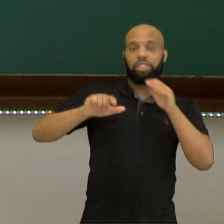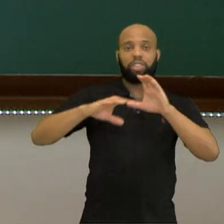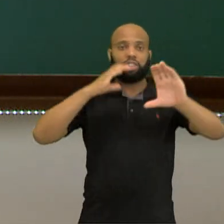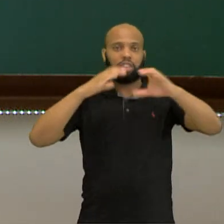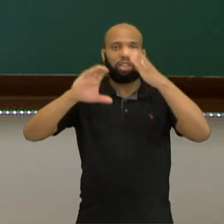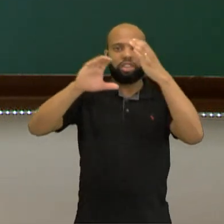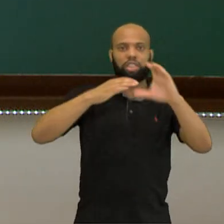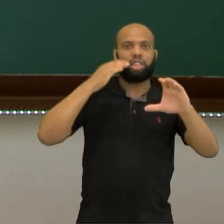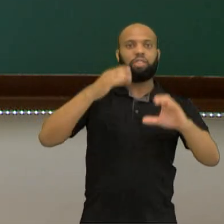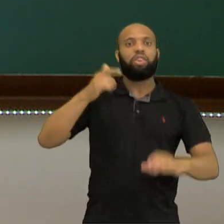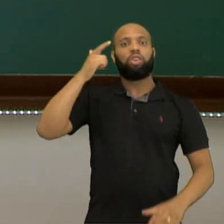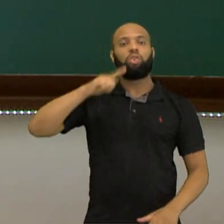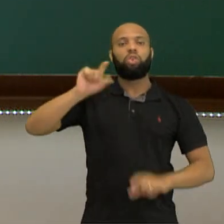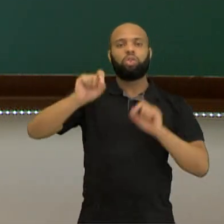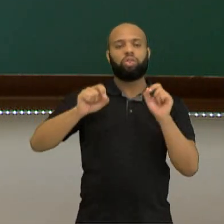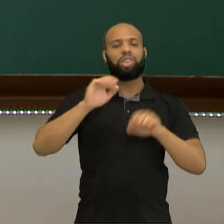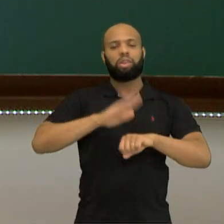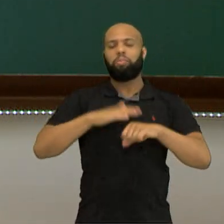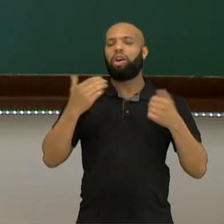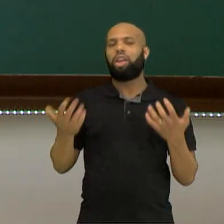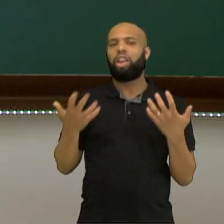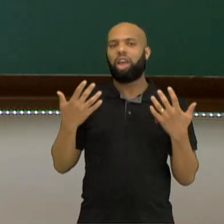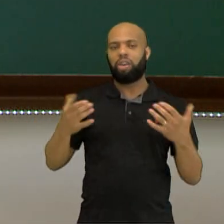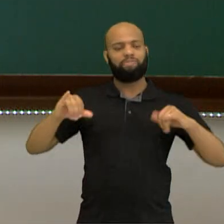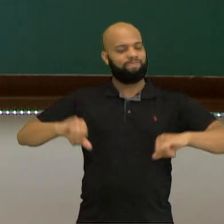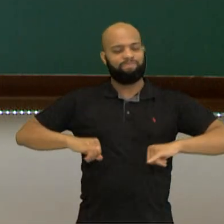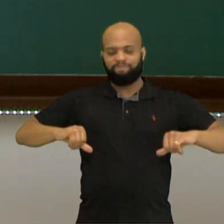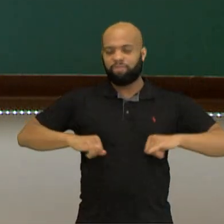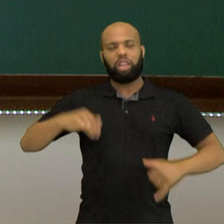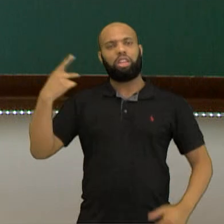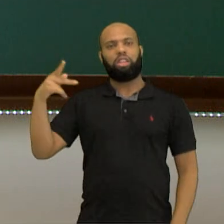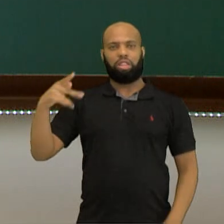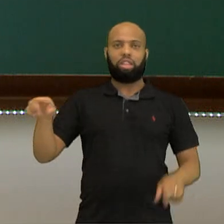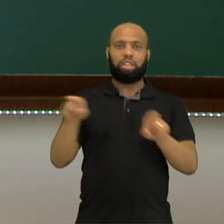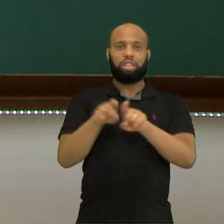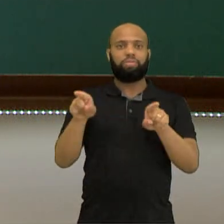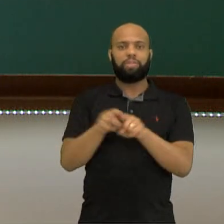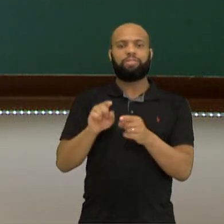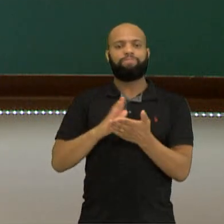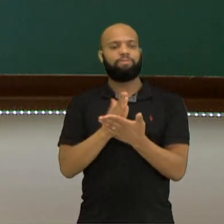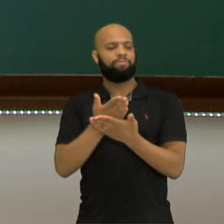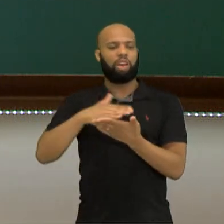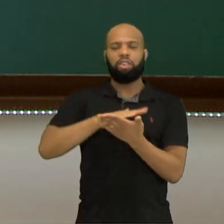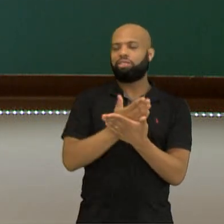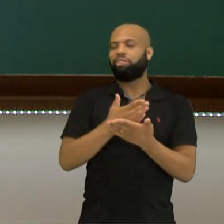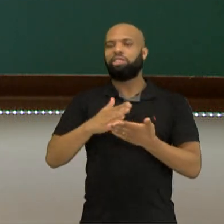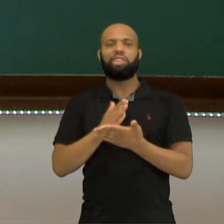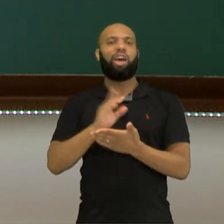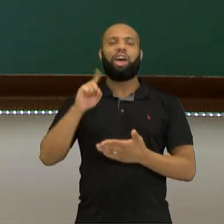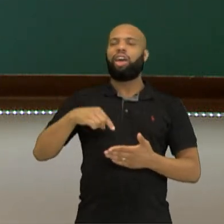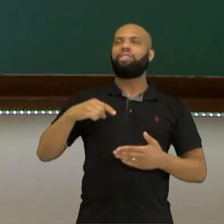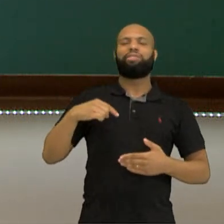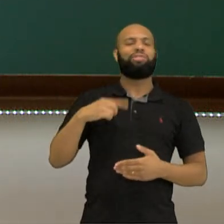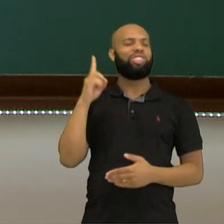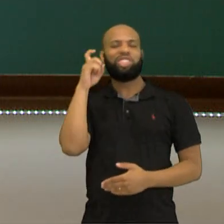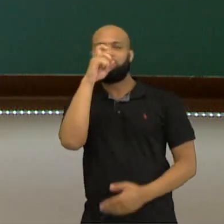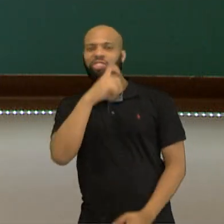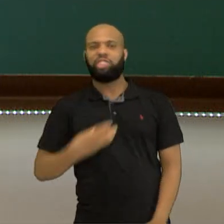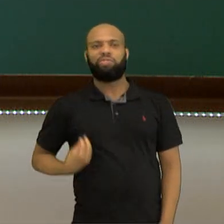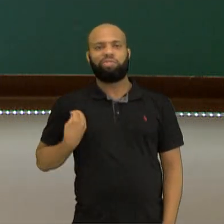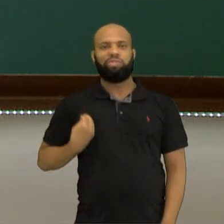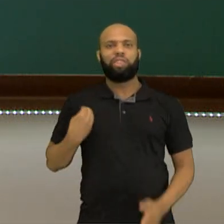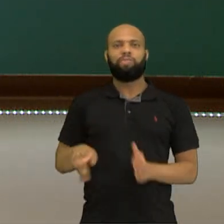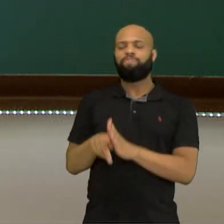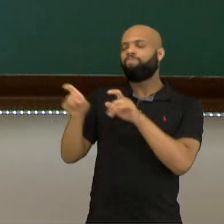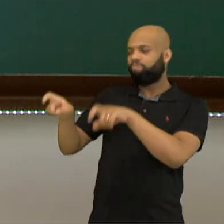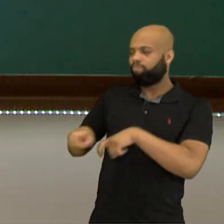cantava para poder suavizar as suas dores, para poder disfarçar a dificuldade do homem do campo.